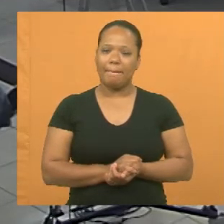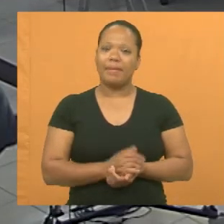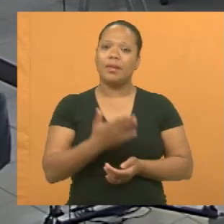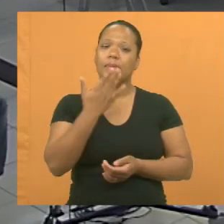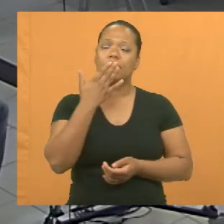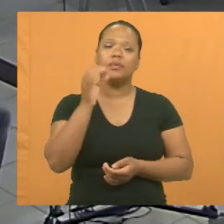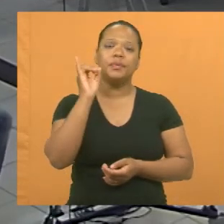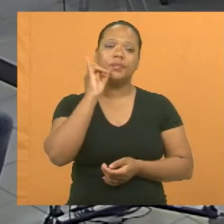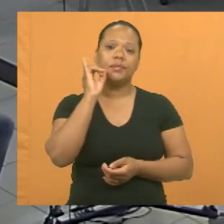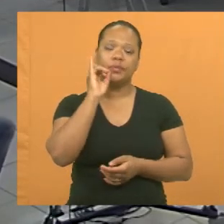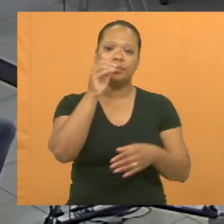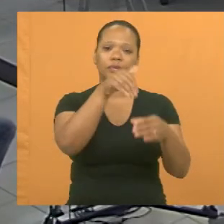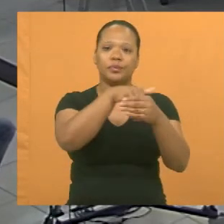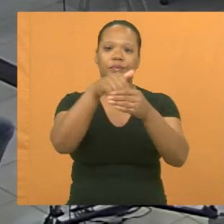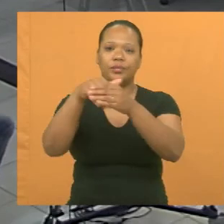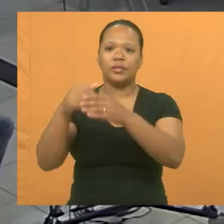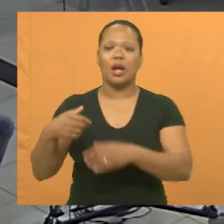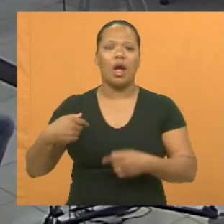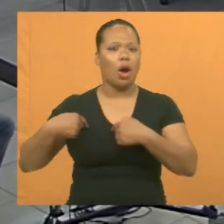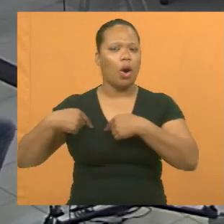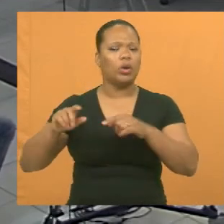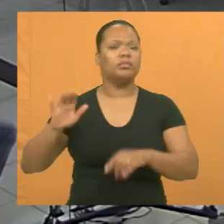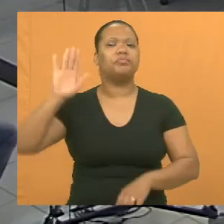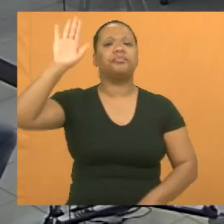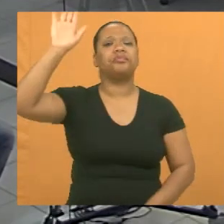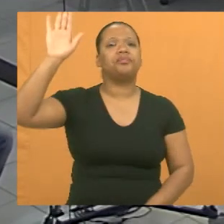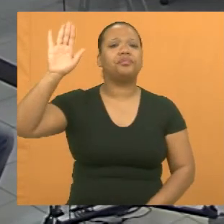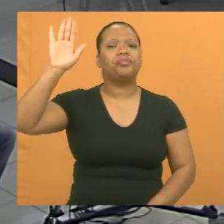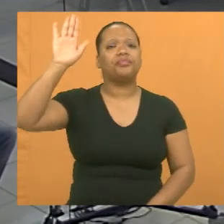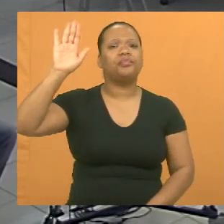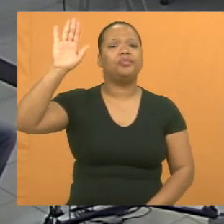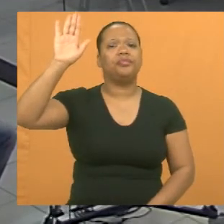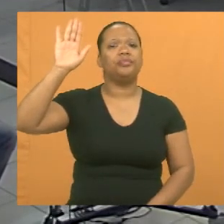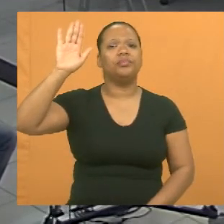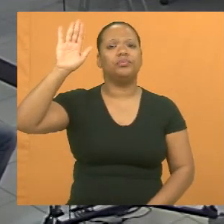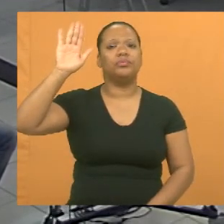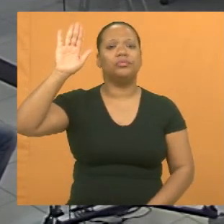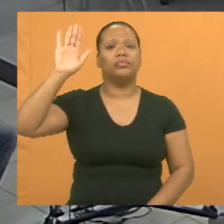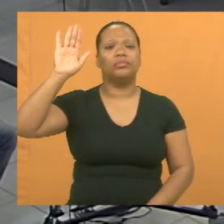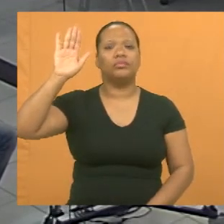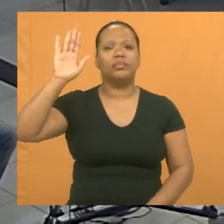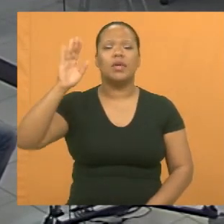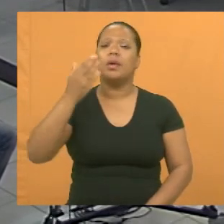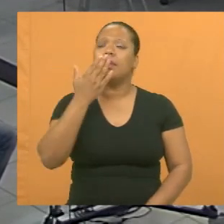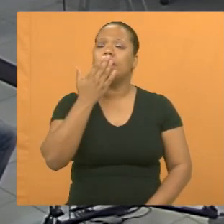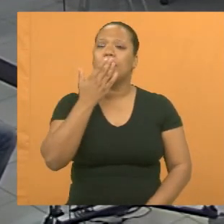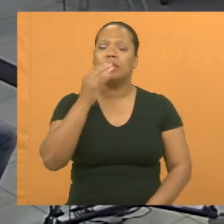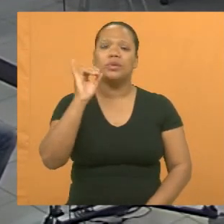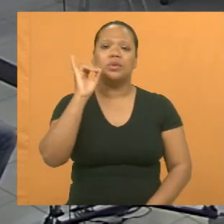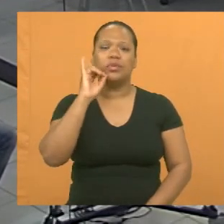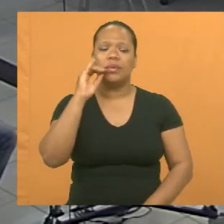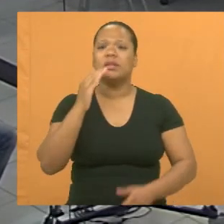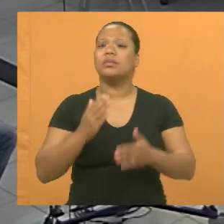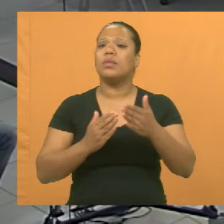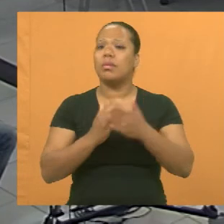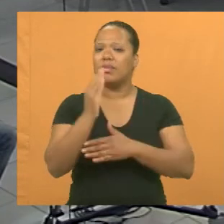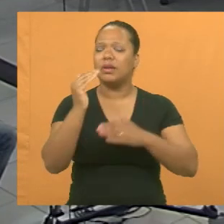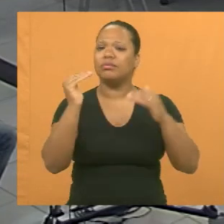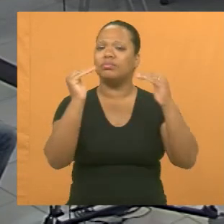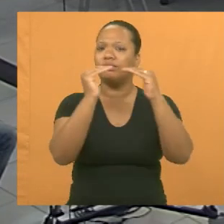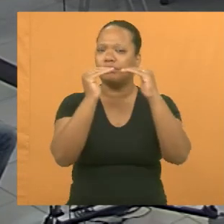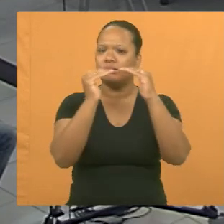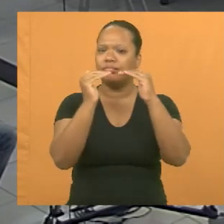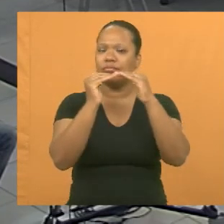Pedido de informação em votação, os que forem contrários, que se manifeste levantando o braço. Pedido de informação aprovado. Próximo. Pedido